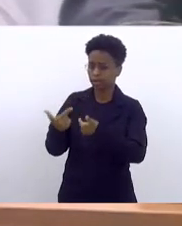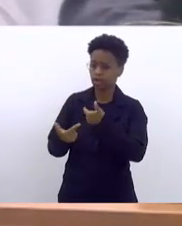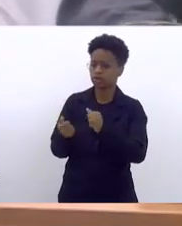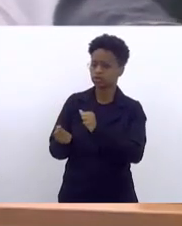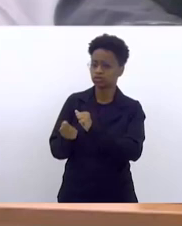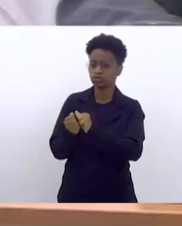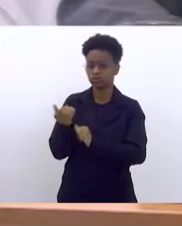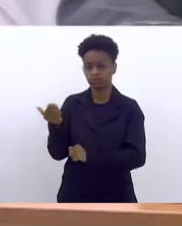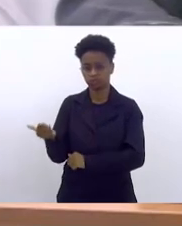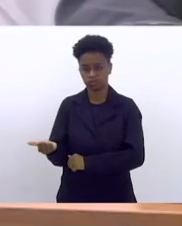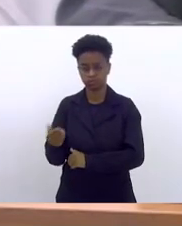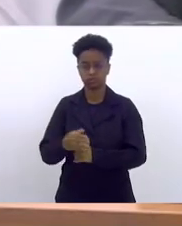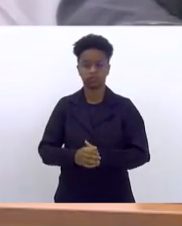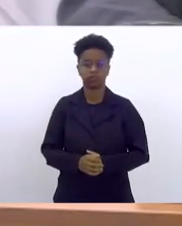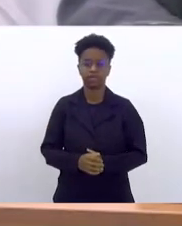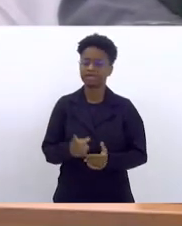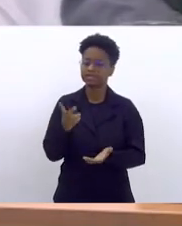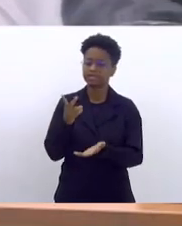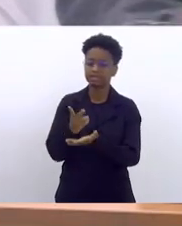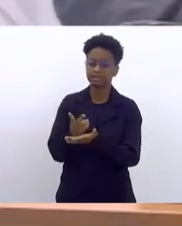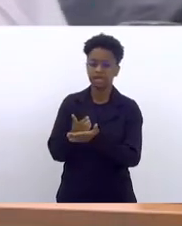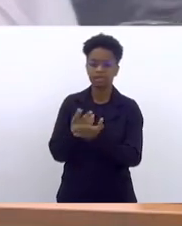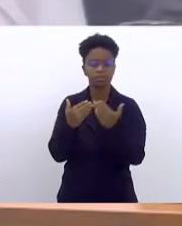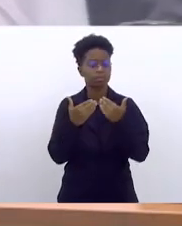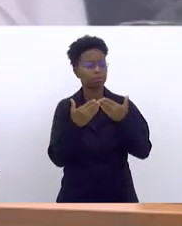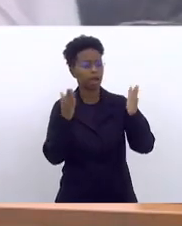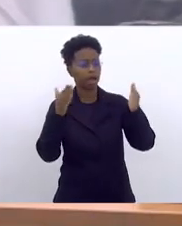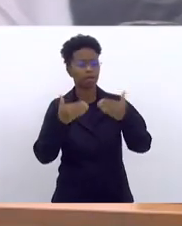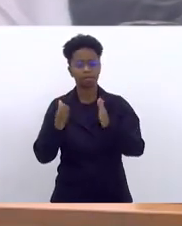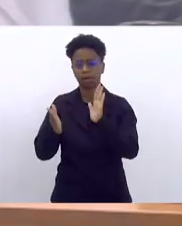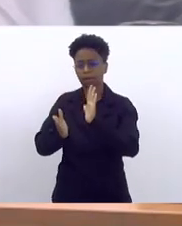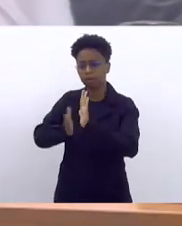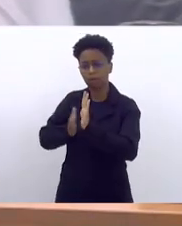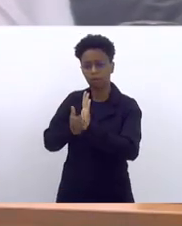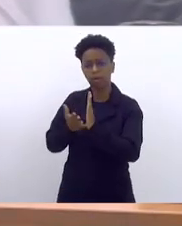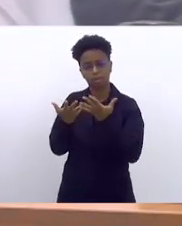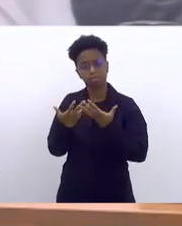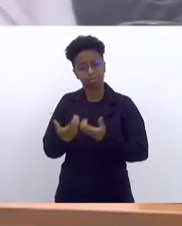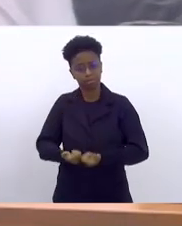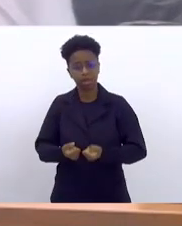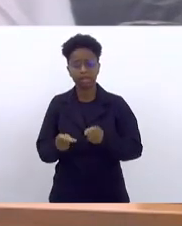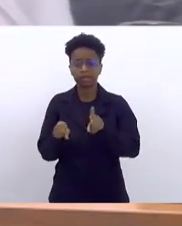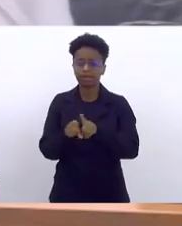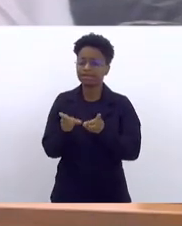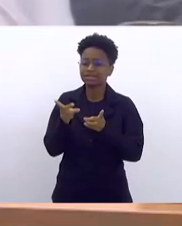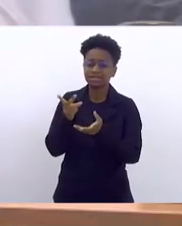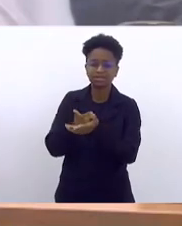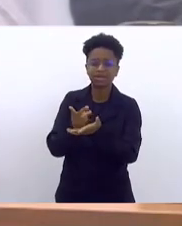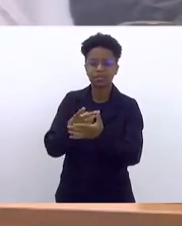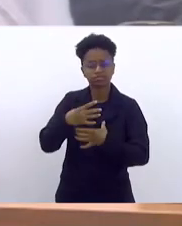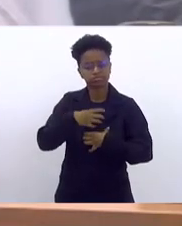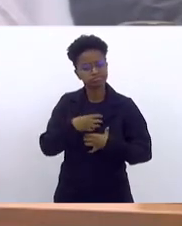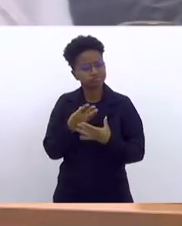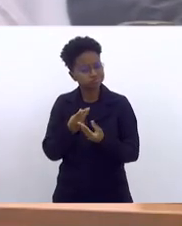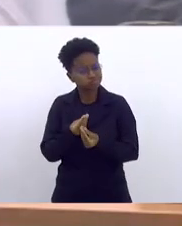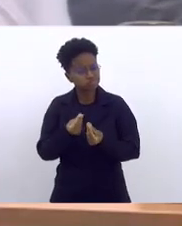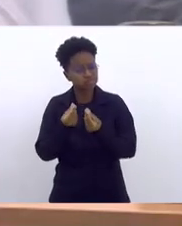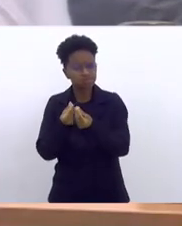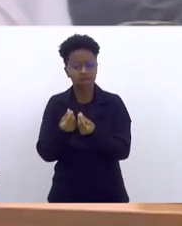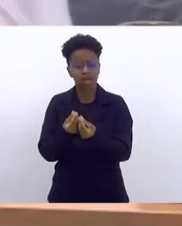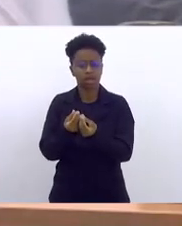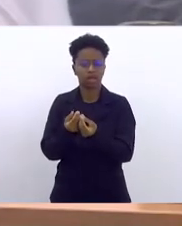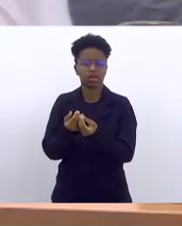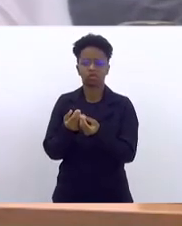sempre aberto às propostas sempre aberto e sensível às causas